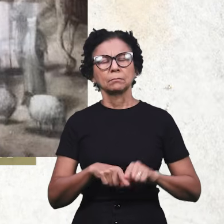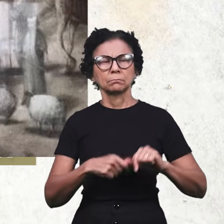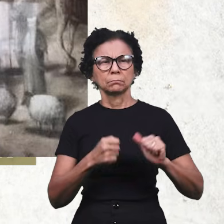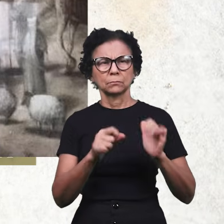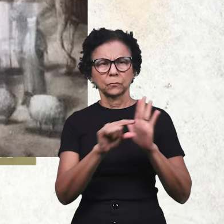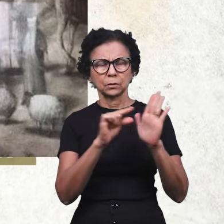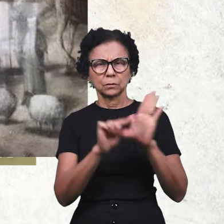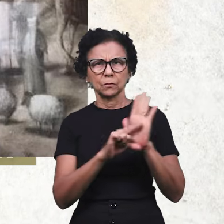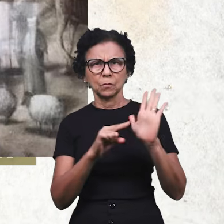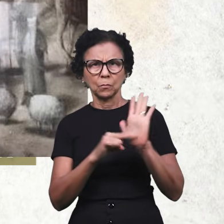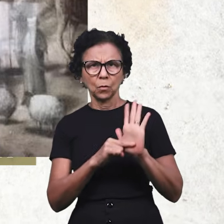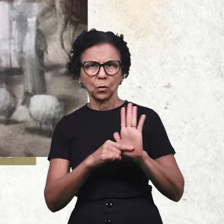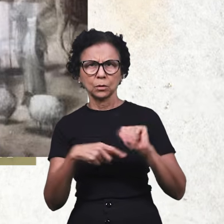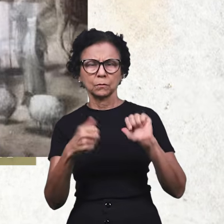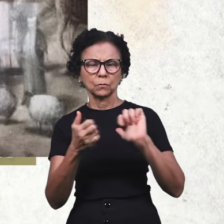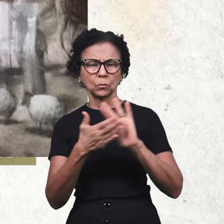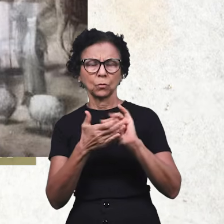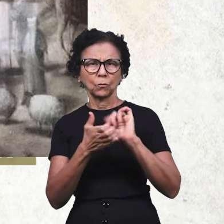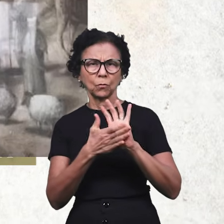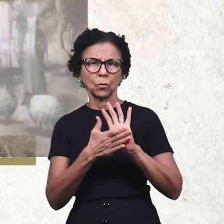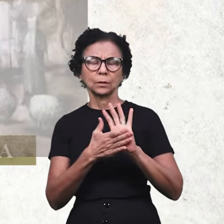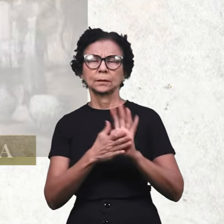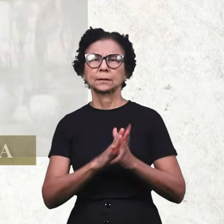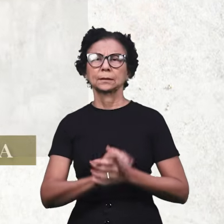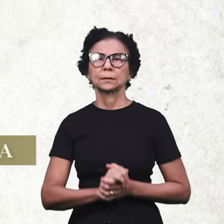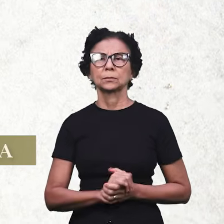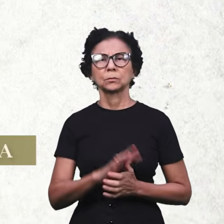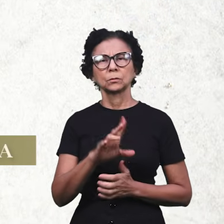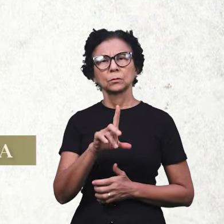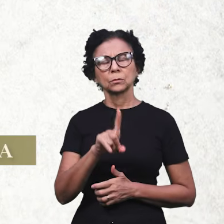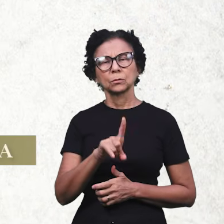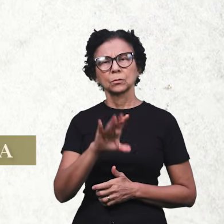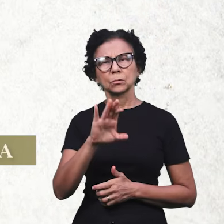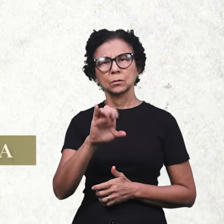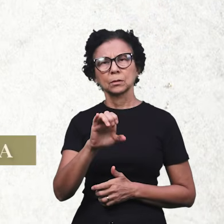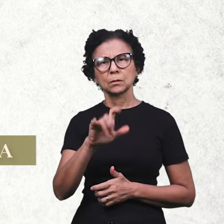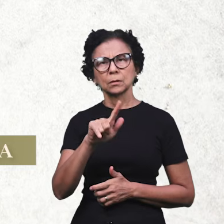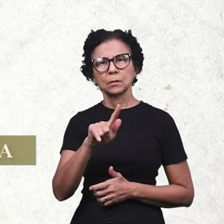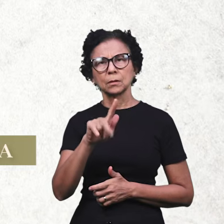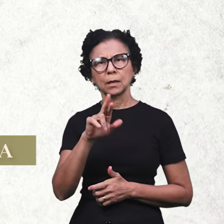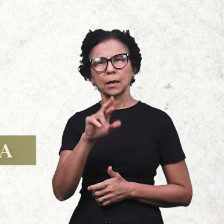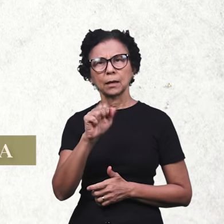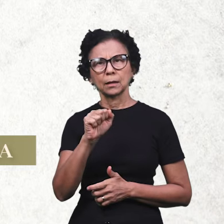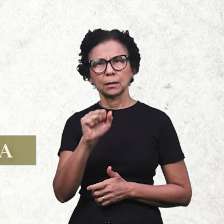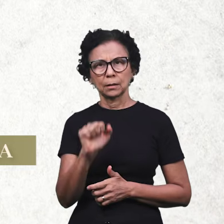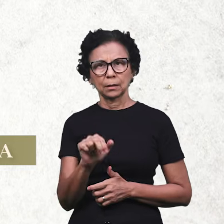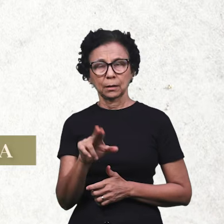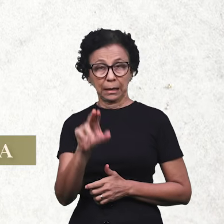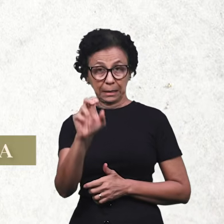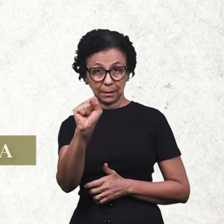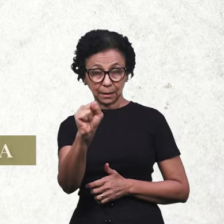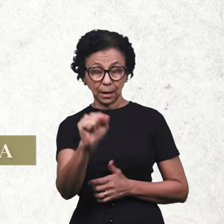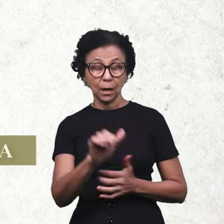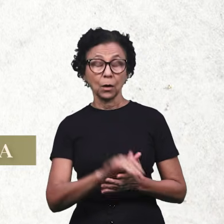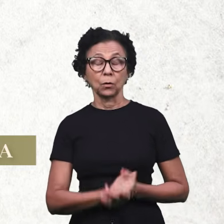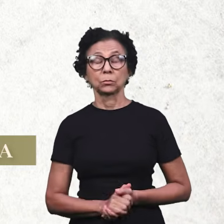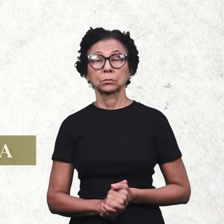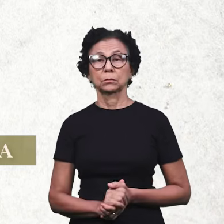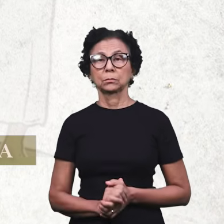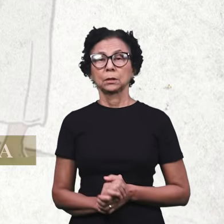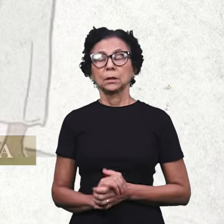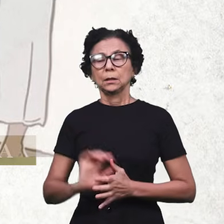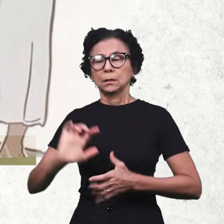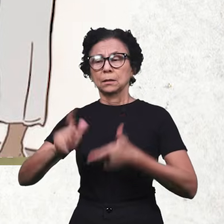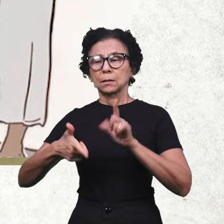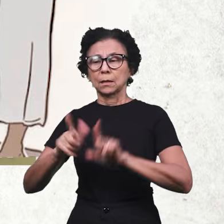dirigia para Jerusalém, ia subindo os degraus ali do templo, os levitas iam cantando,